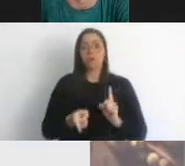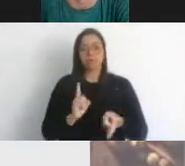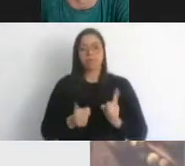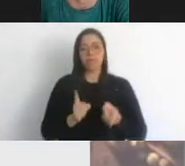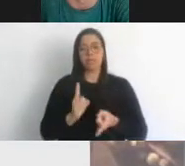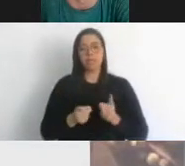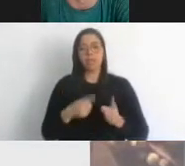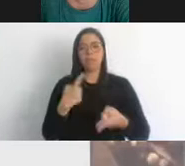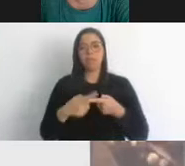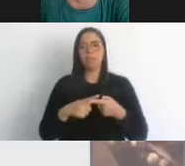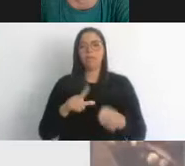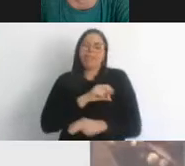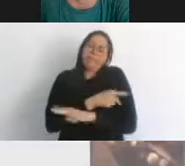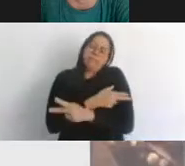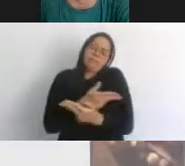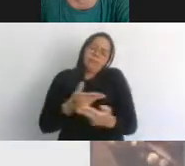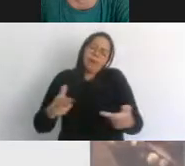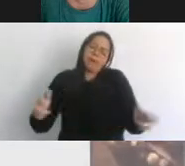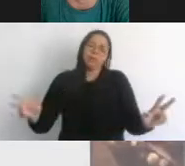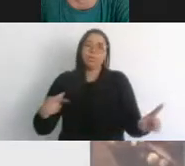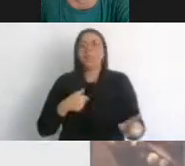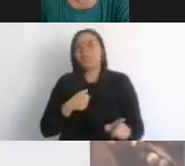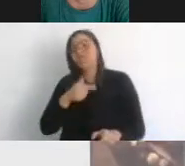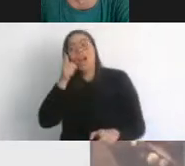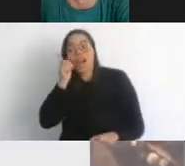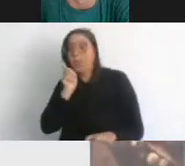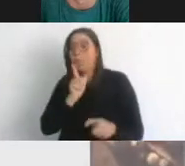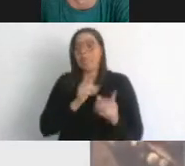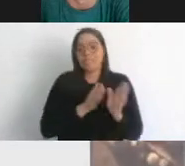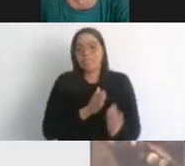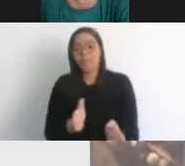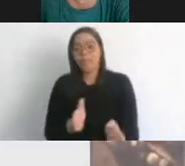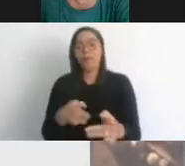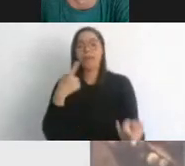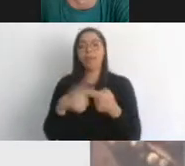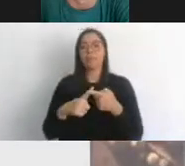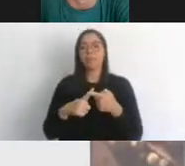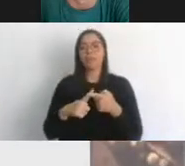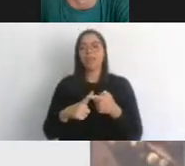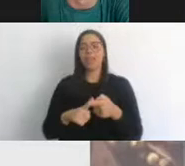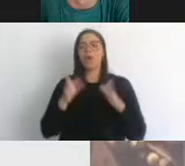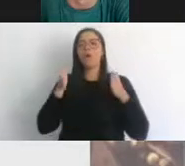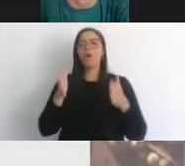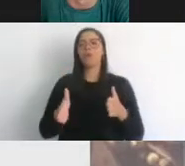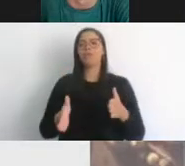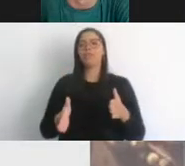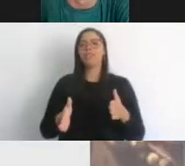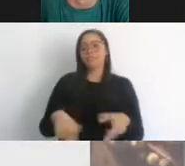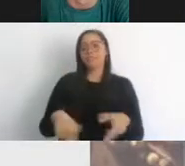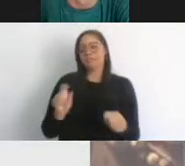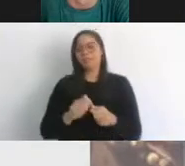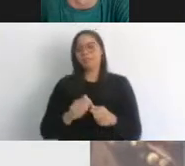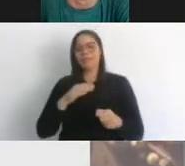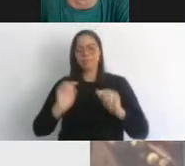que tem outros conceitos flutuantes por aí gente não dá conta de acompanhar porque eu não faz parte de dentro da minha luta do meu debate